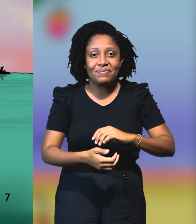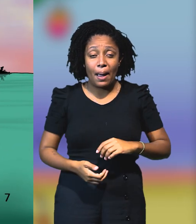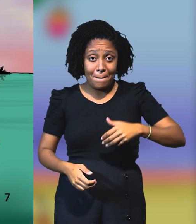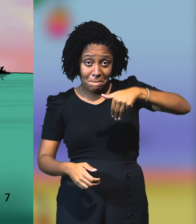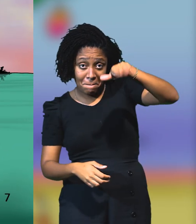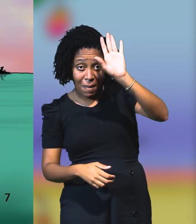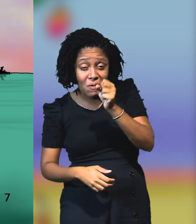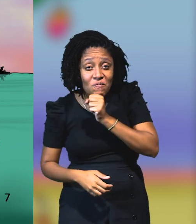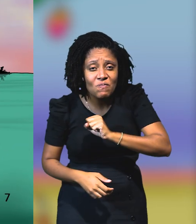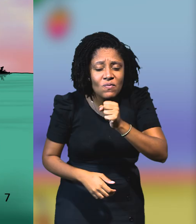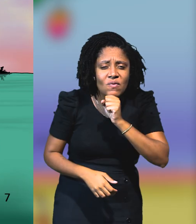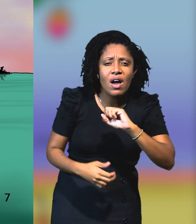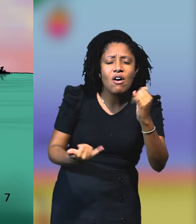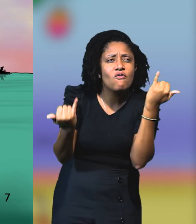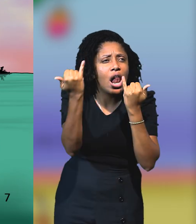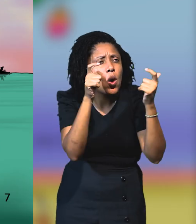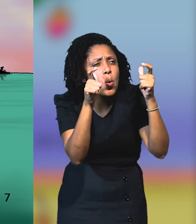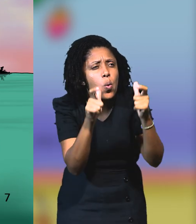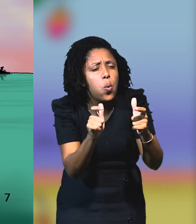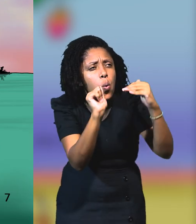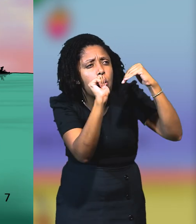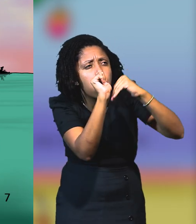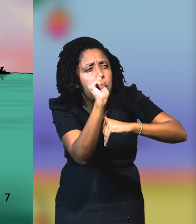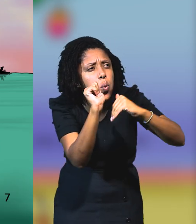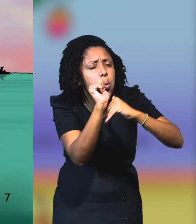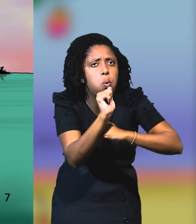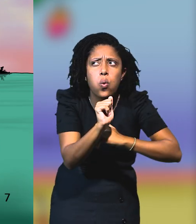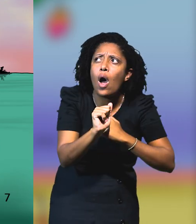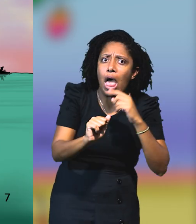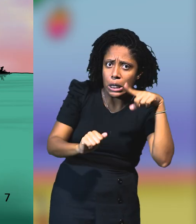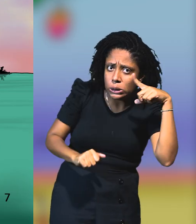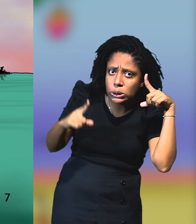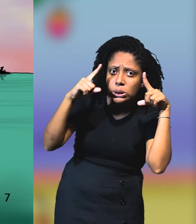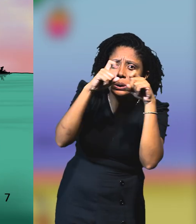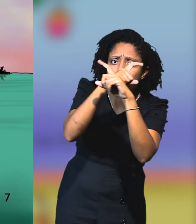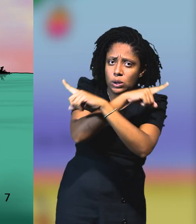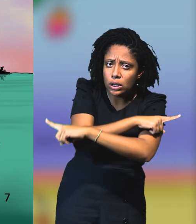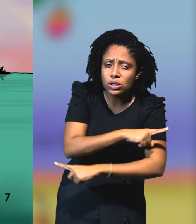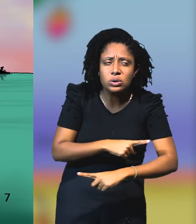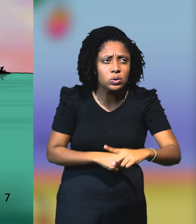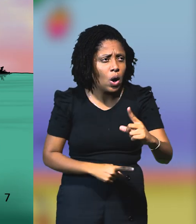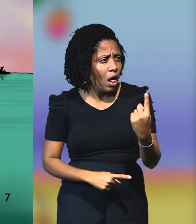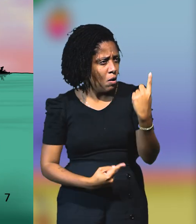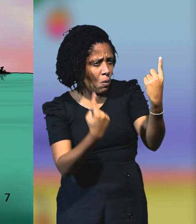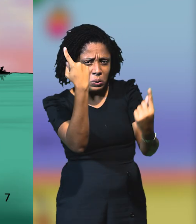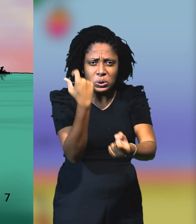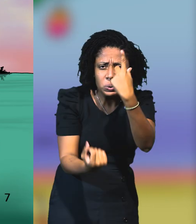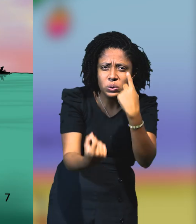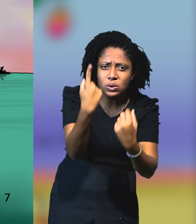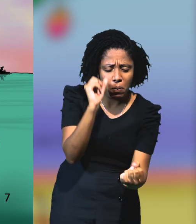Os mais velhos falavam de um lugar misterioso e desafiador, com seres estranhos,